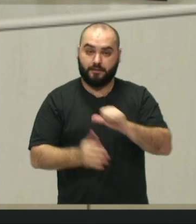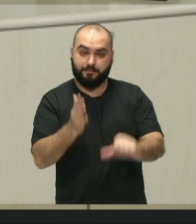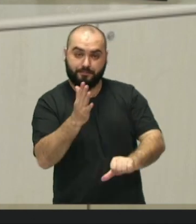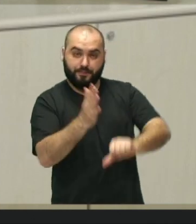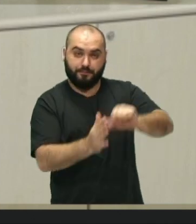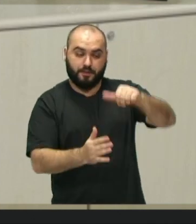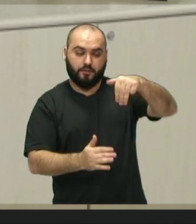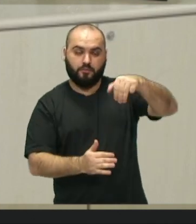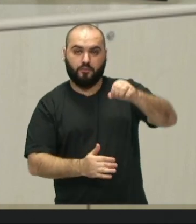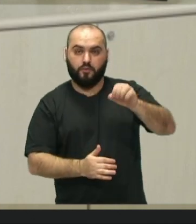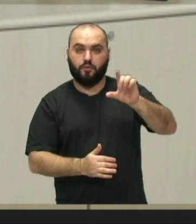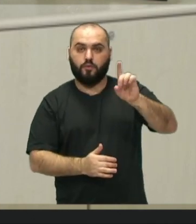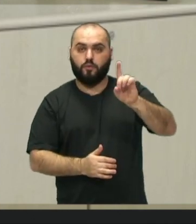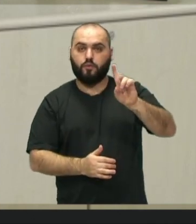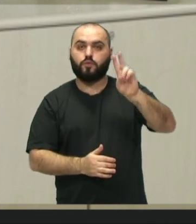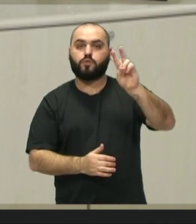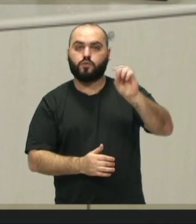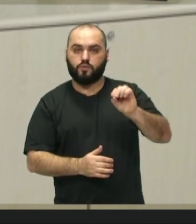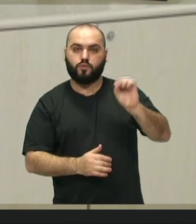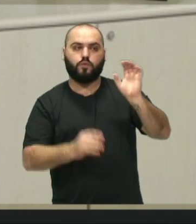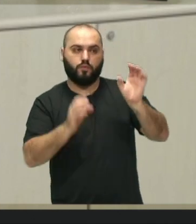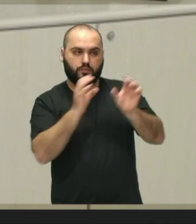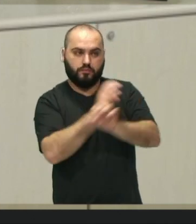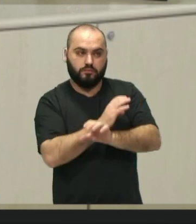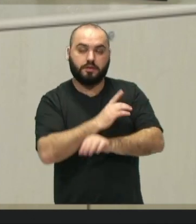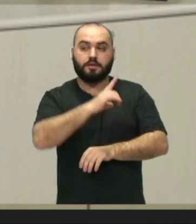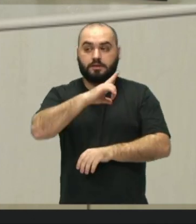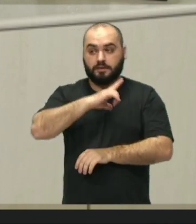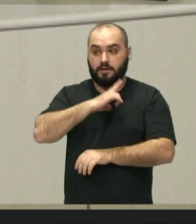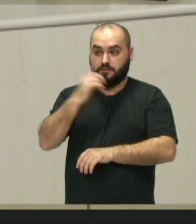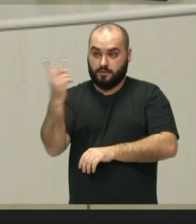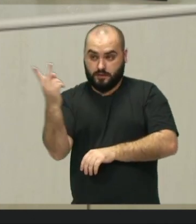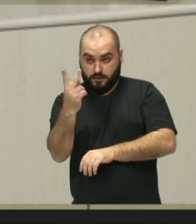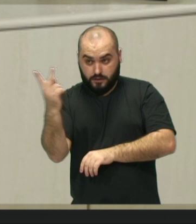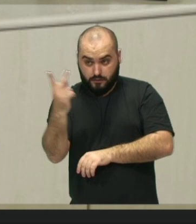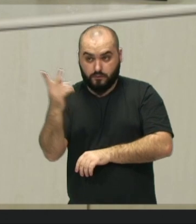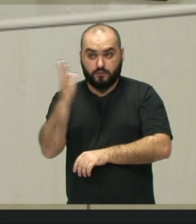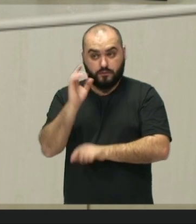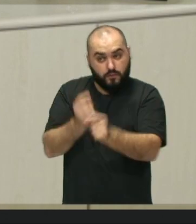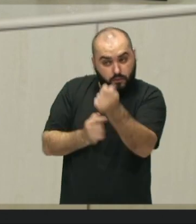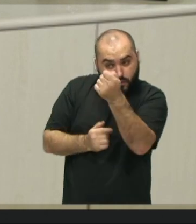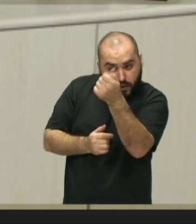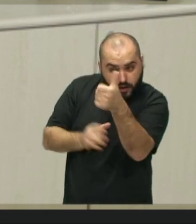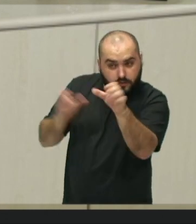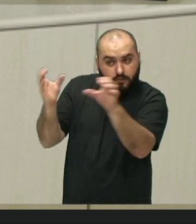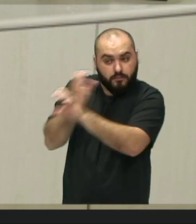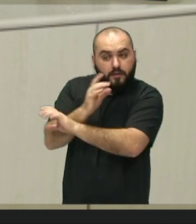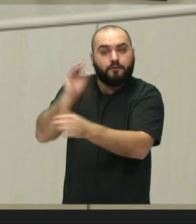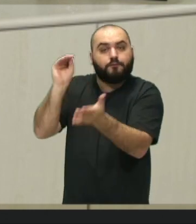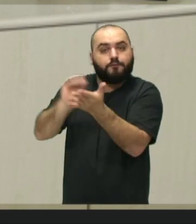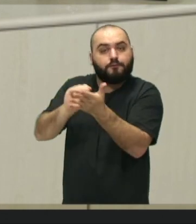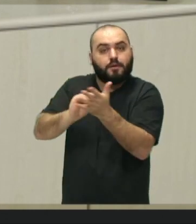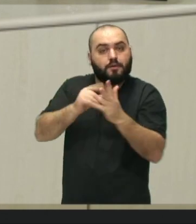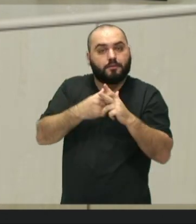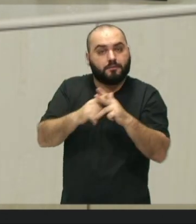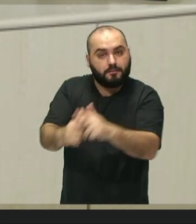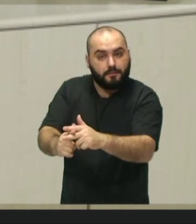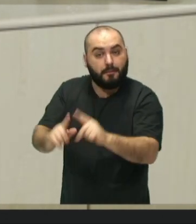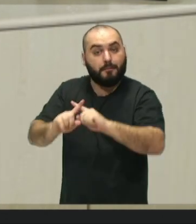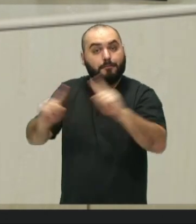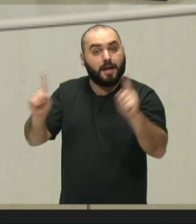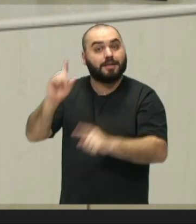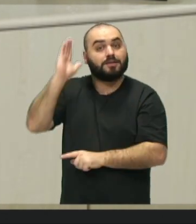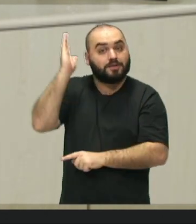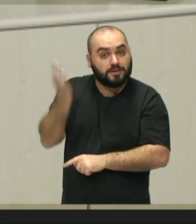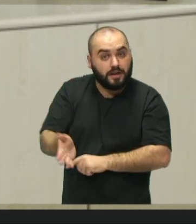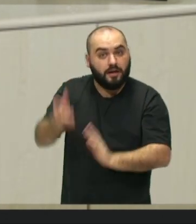segundo que está em fase de conclusão, só faltam os equipamentos mecânicos, como eu te disse anteriormente, mas nós já temos em fase de projeto uma empresa de